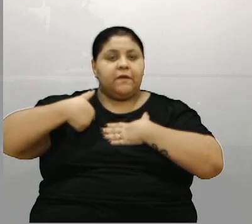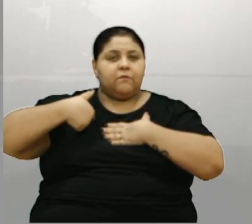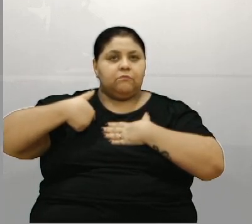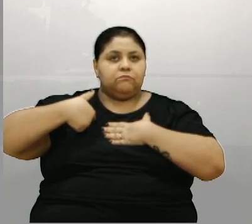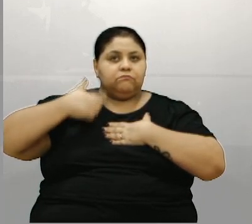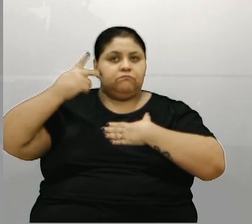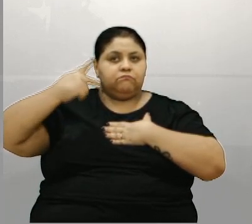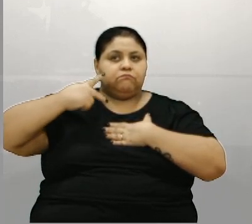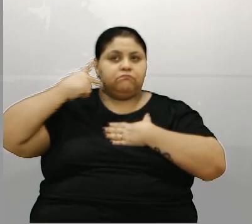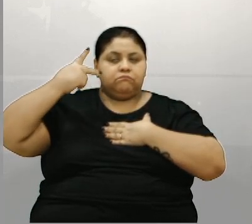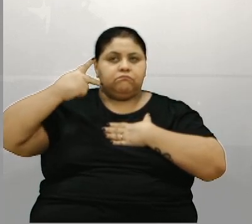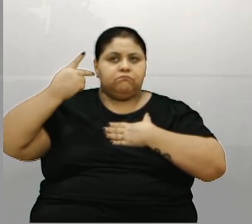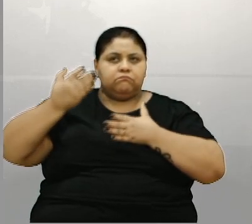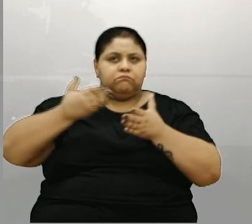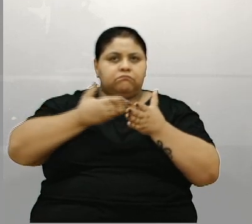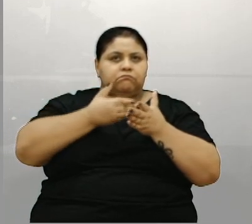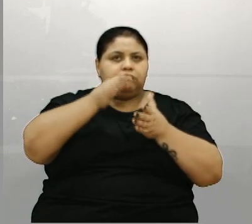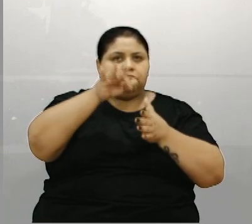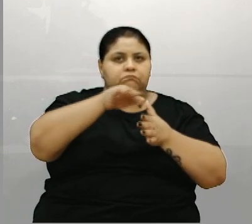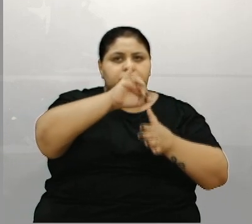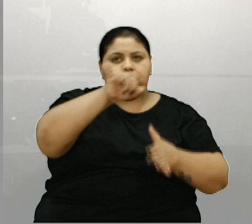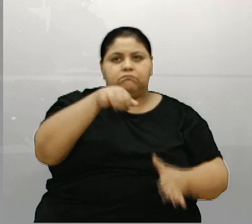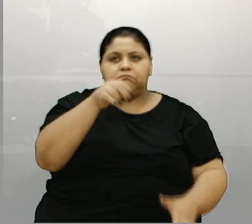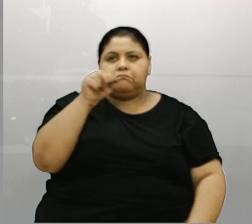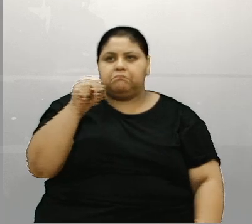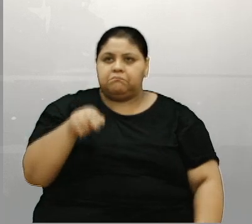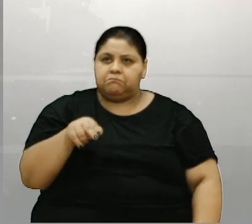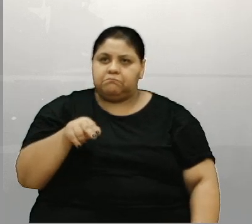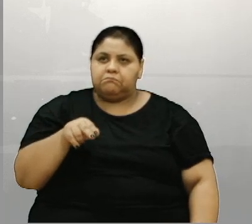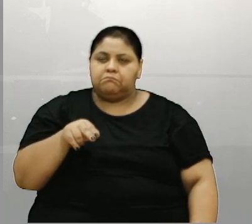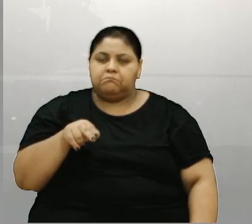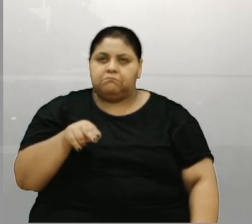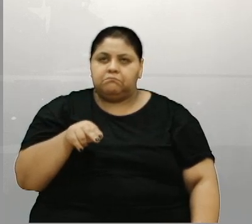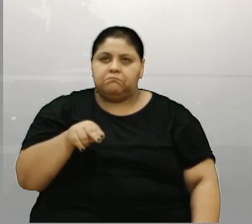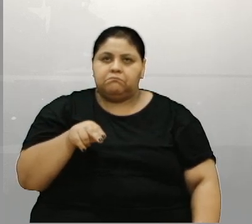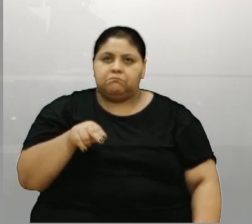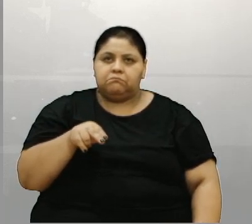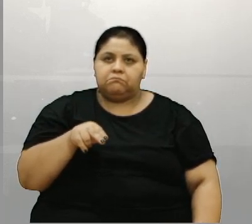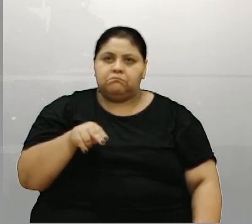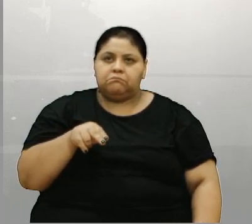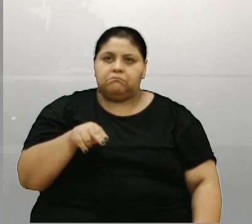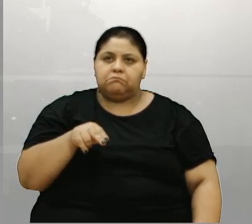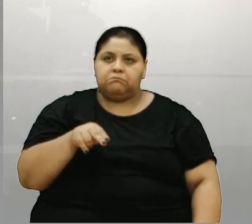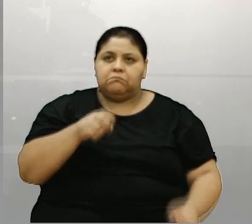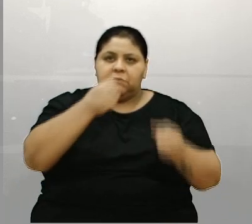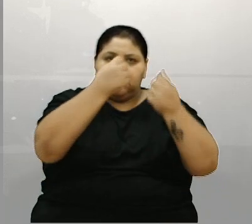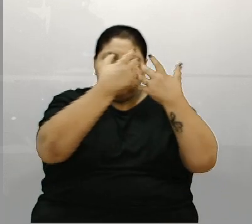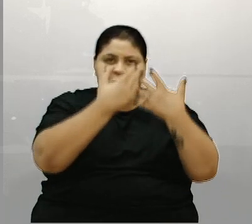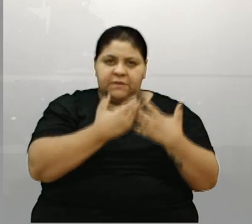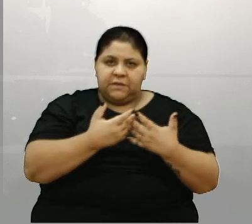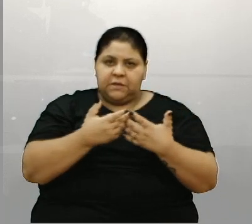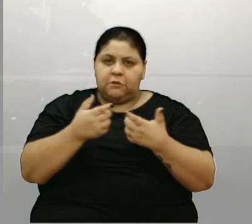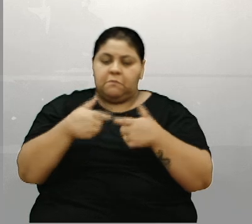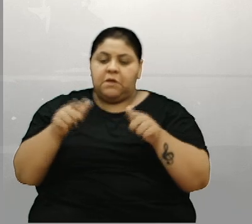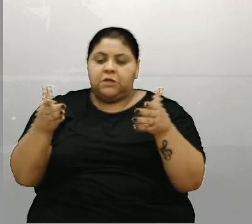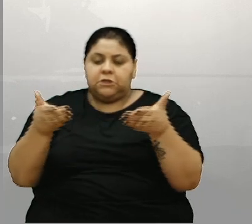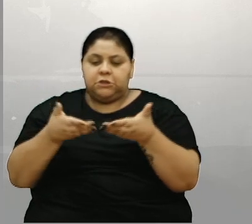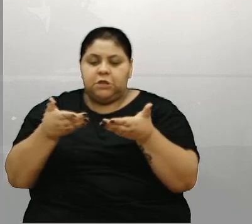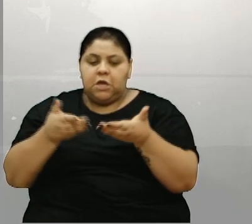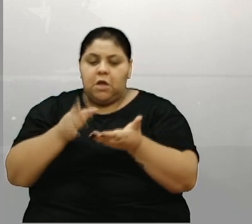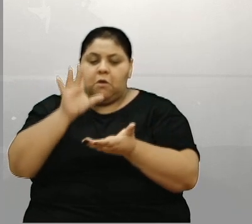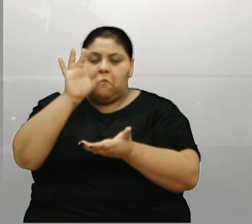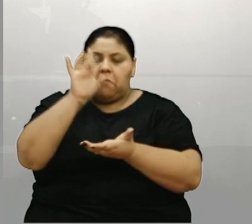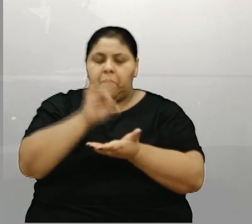que até final de junho será dado um parecer, mas já confirmou que será feito